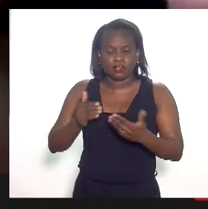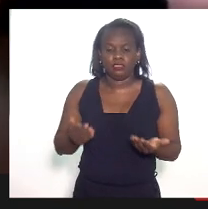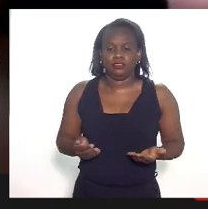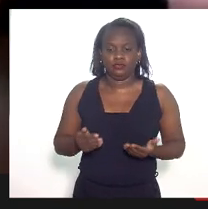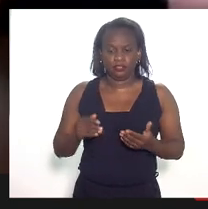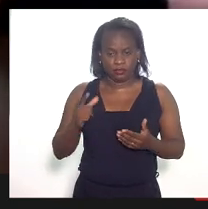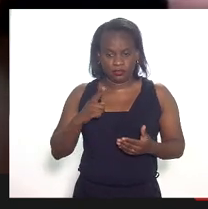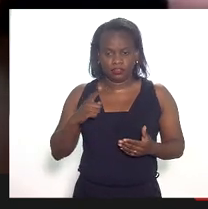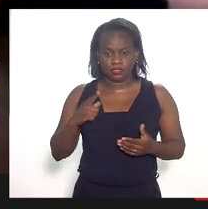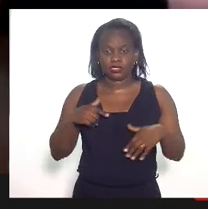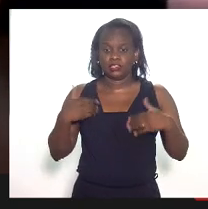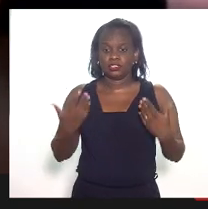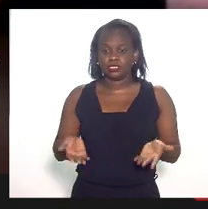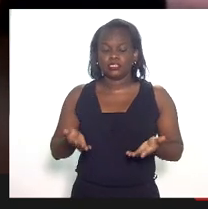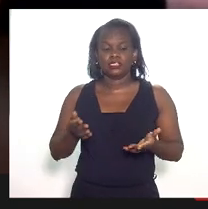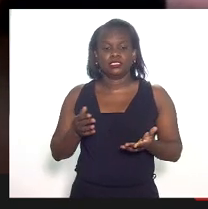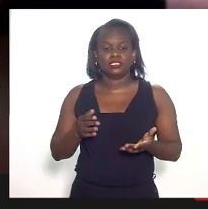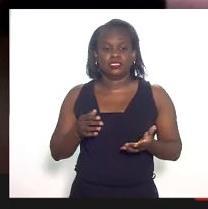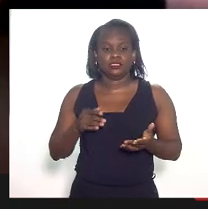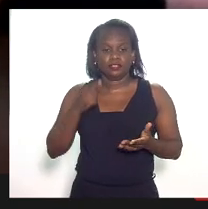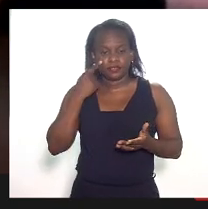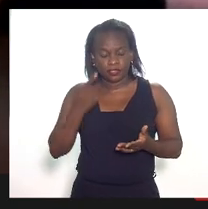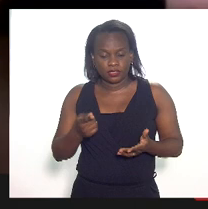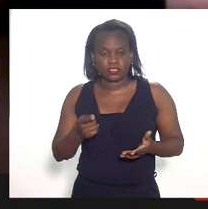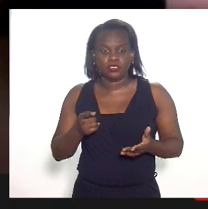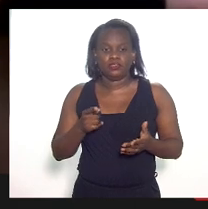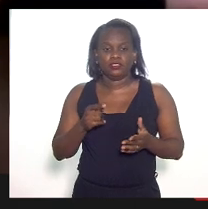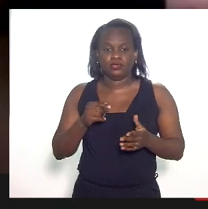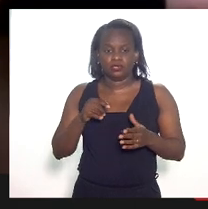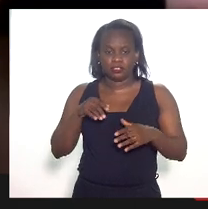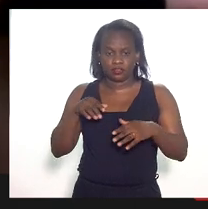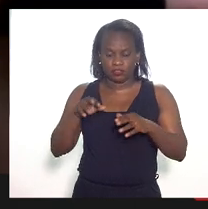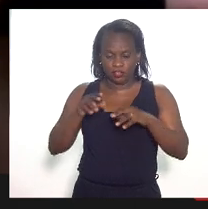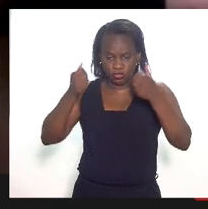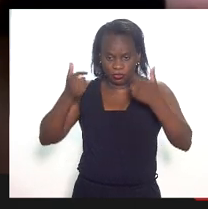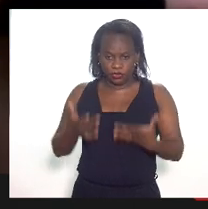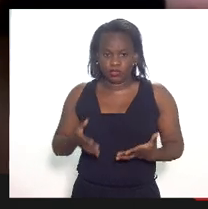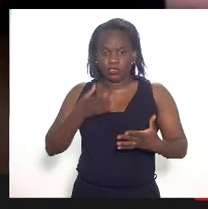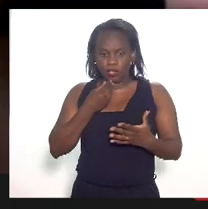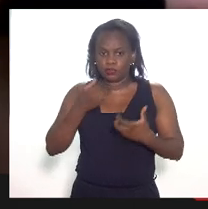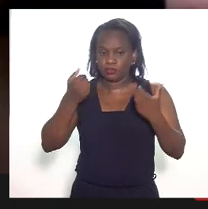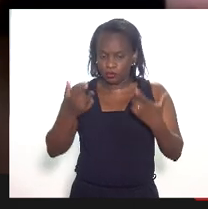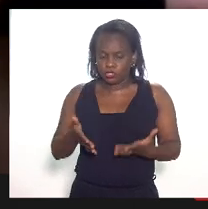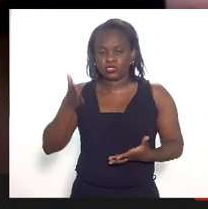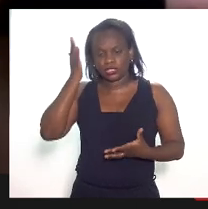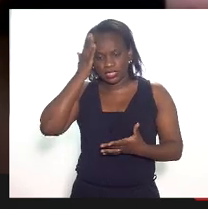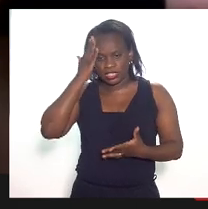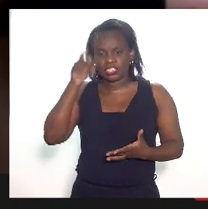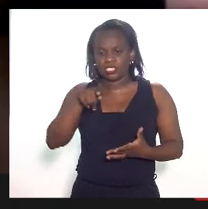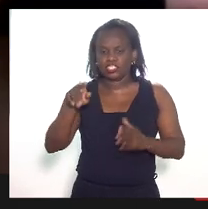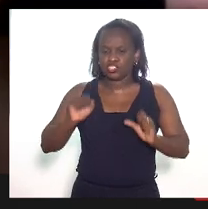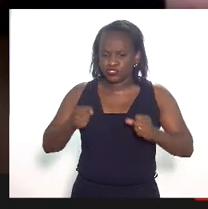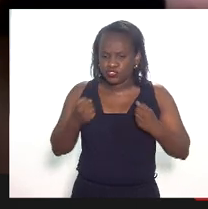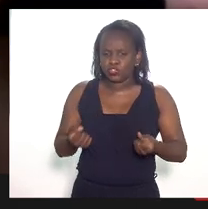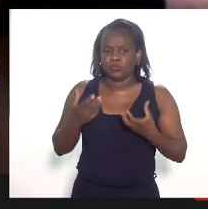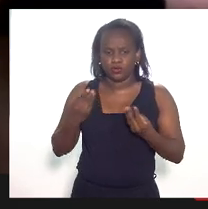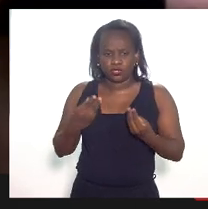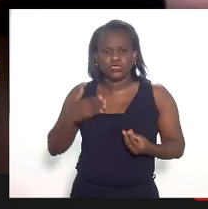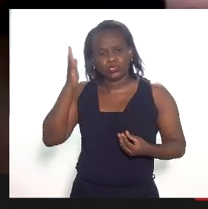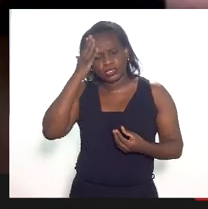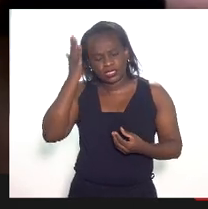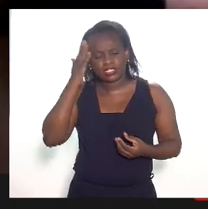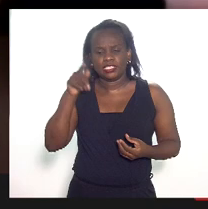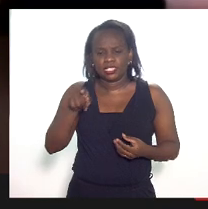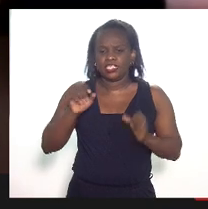era progressivo. Entendeu? E aí não foi efetivo. Além geral, por problemas que o coronel de Velho já colocou, ele sabe, eu sei muito bem o esforço que ele está fazendo. Eu sei o